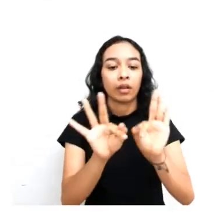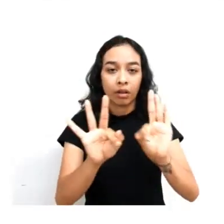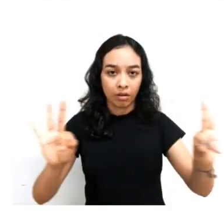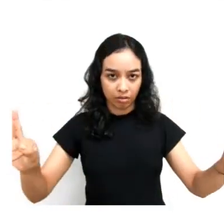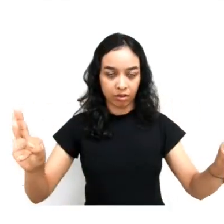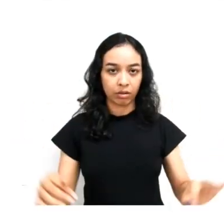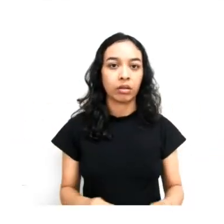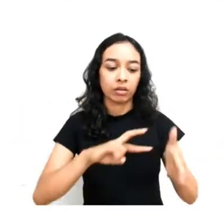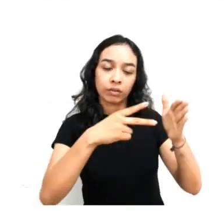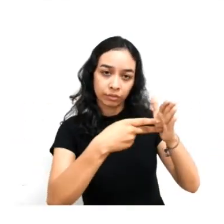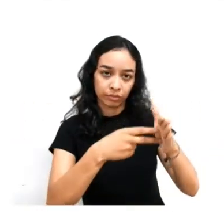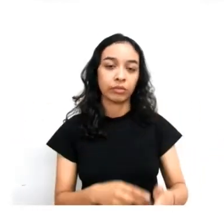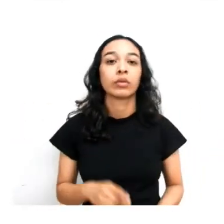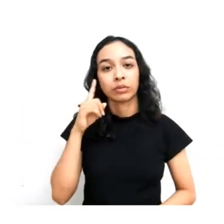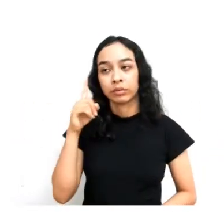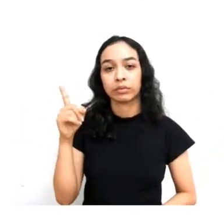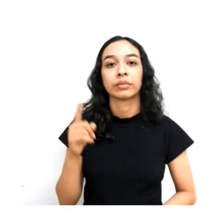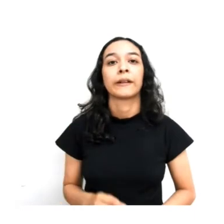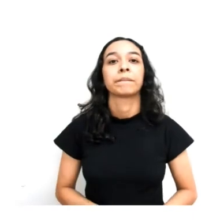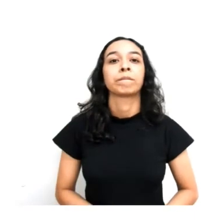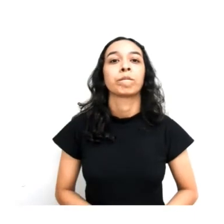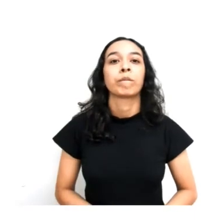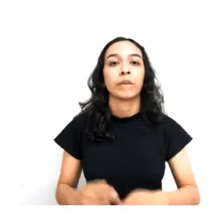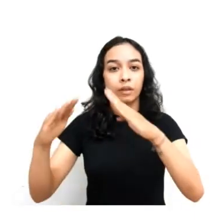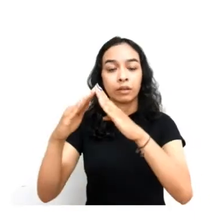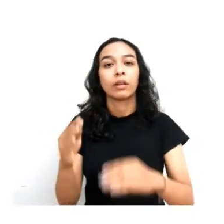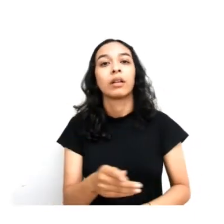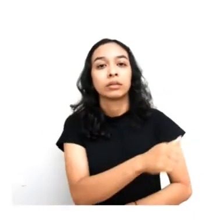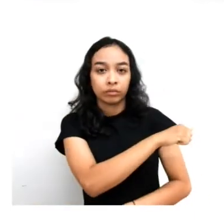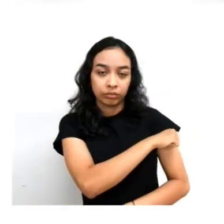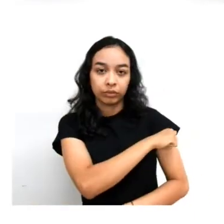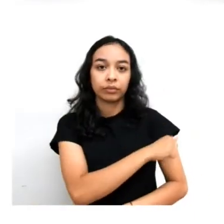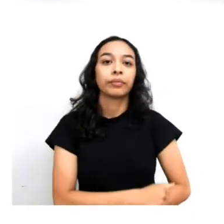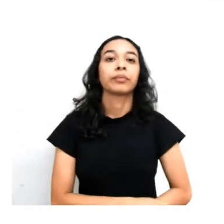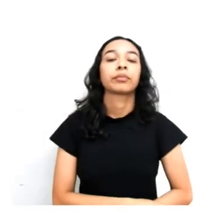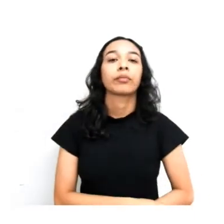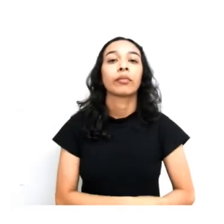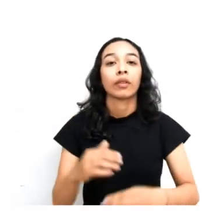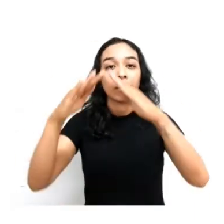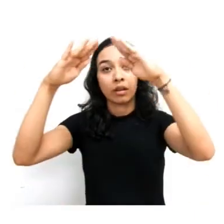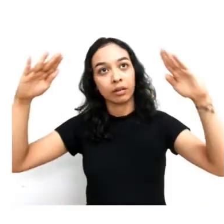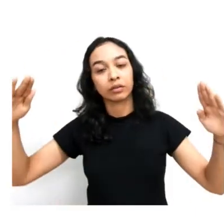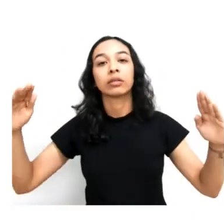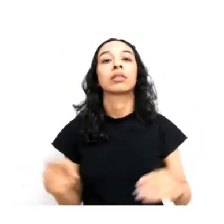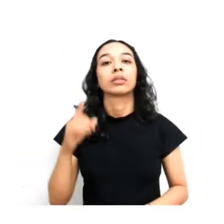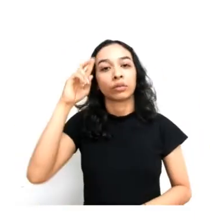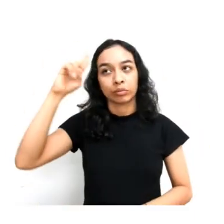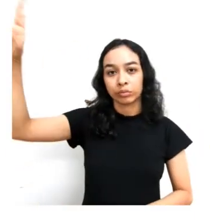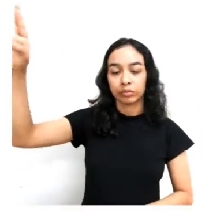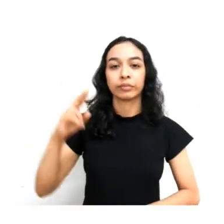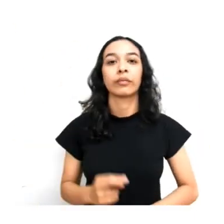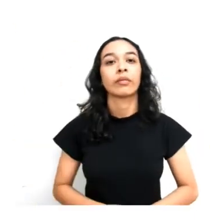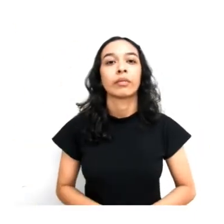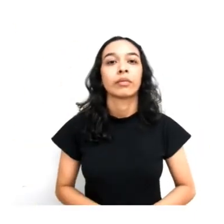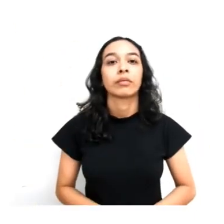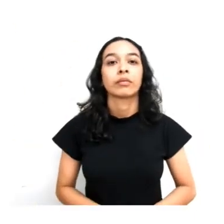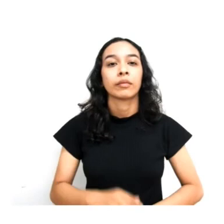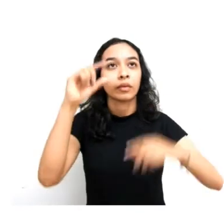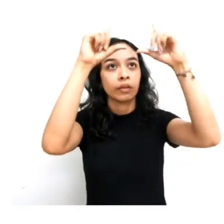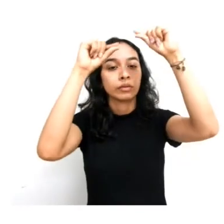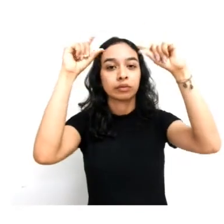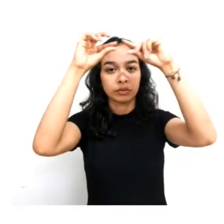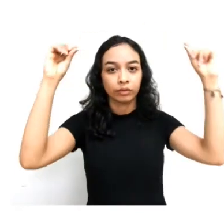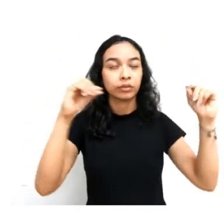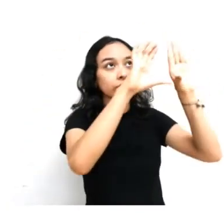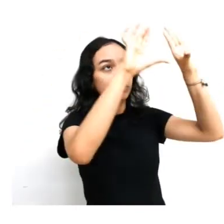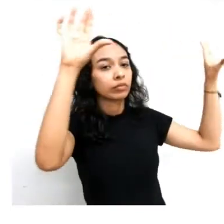um neutro. Estas frases significam a casa da boa luna, a grande casa é do Senhor, as estrelas são do